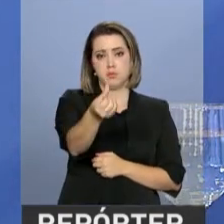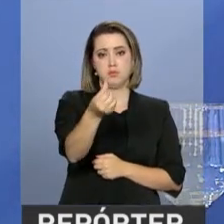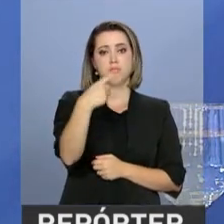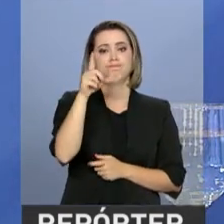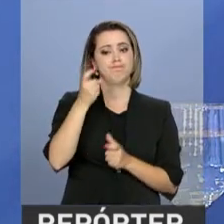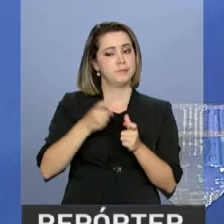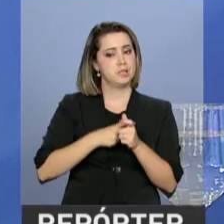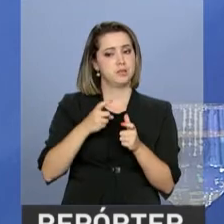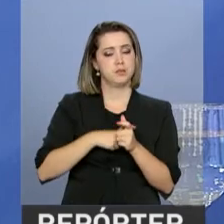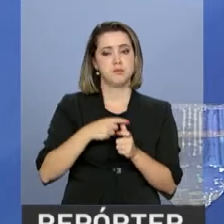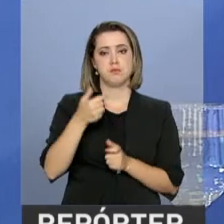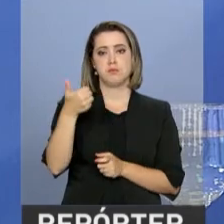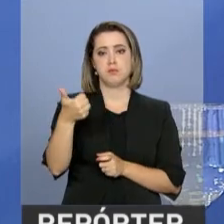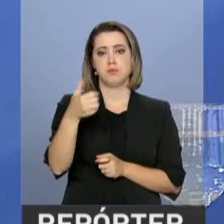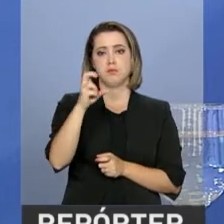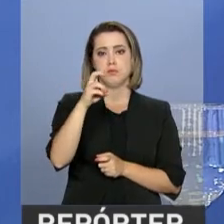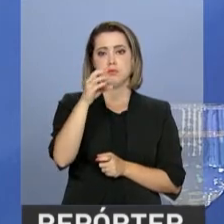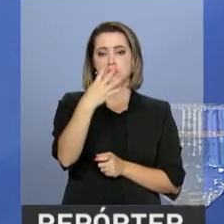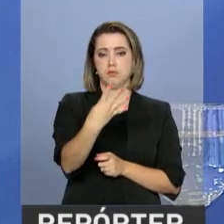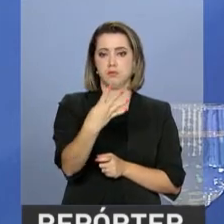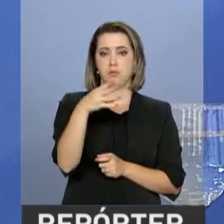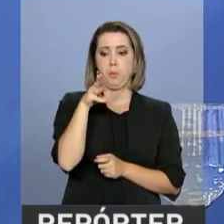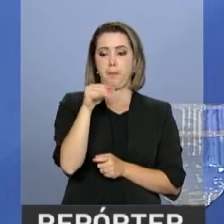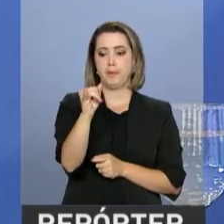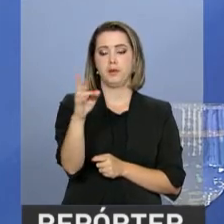10 54 bilhões de reais